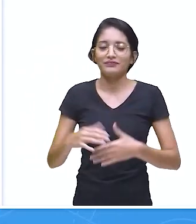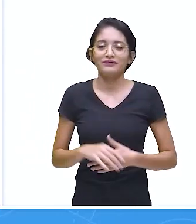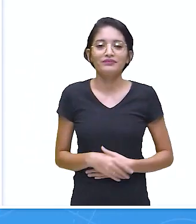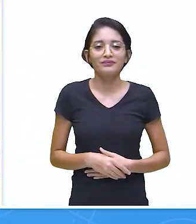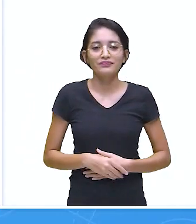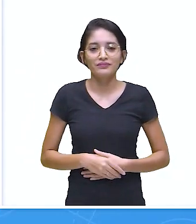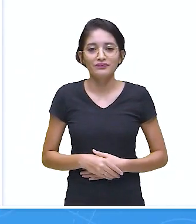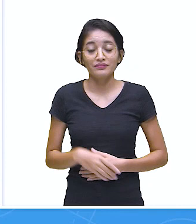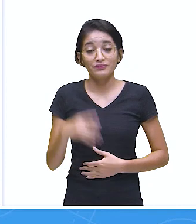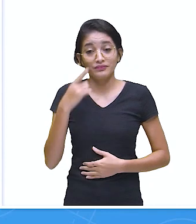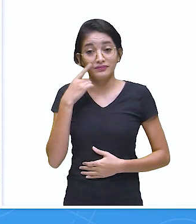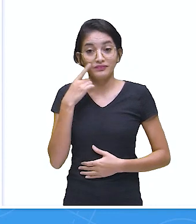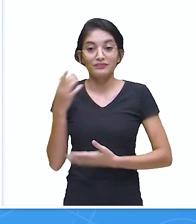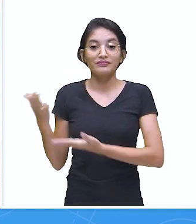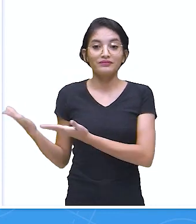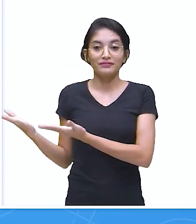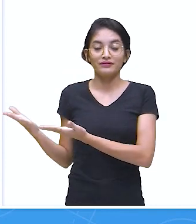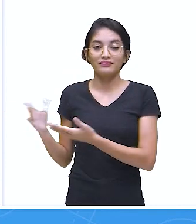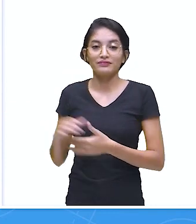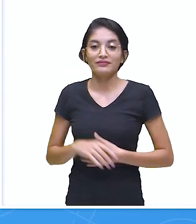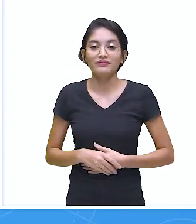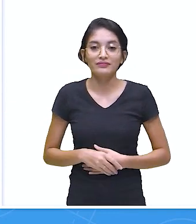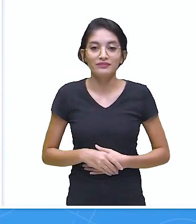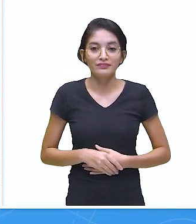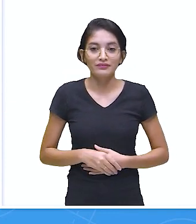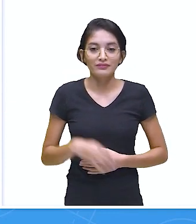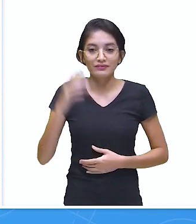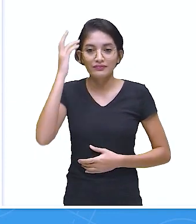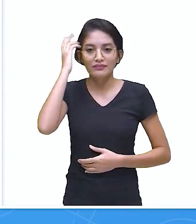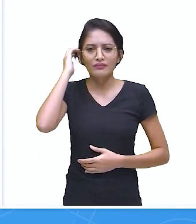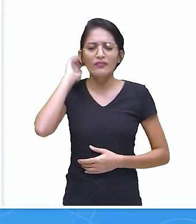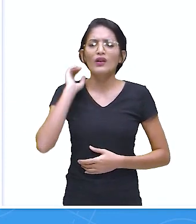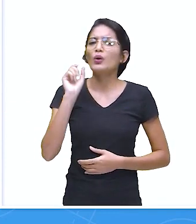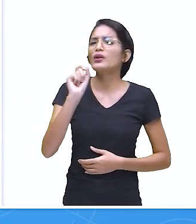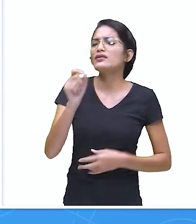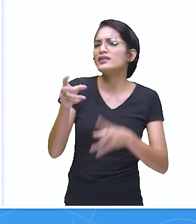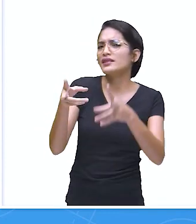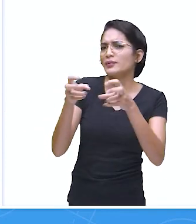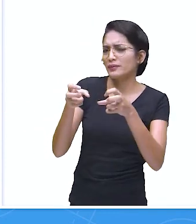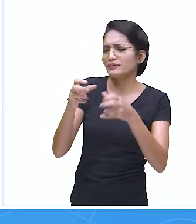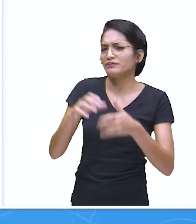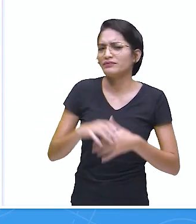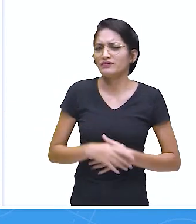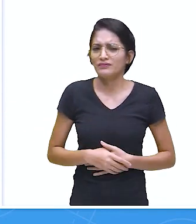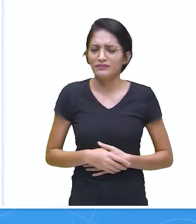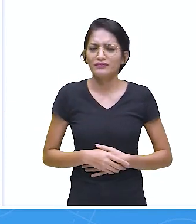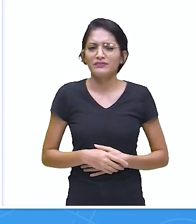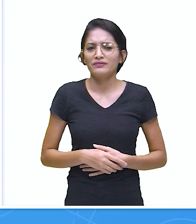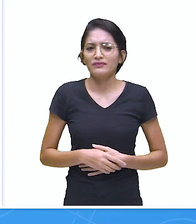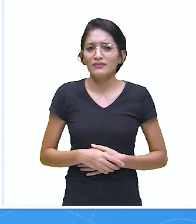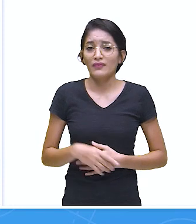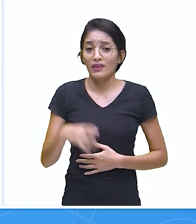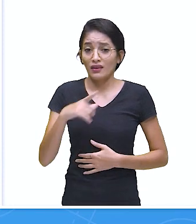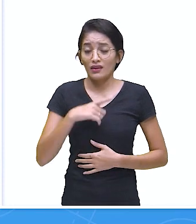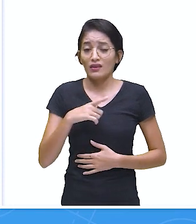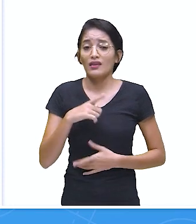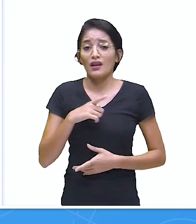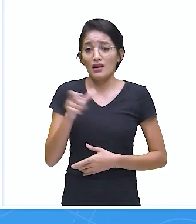Olha só, observe aí. Muito bem. Então, o que você observa aí? Temos aqui o